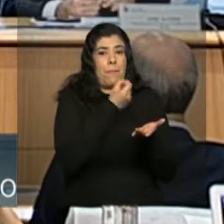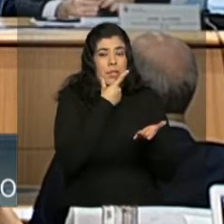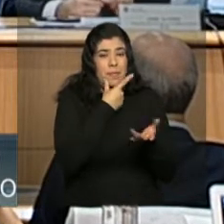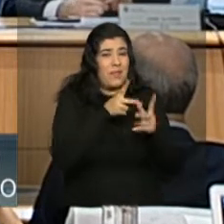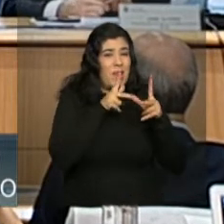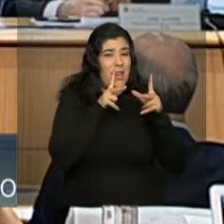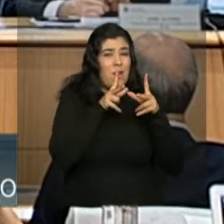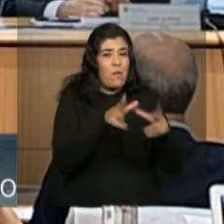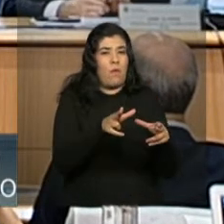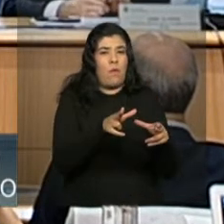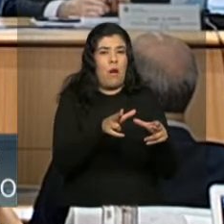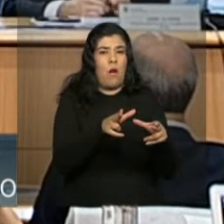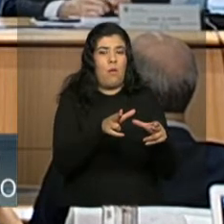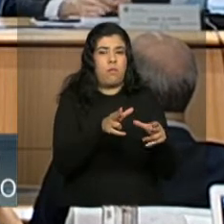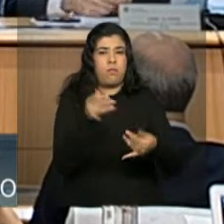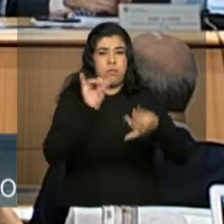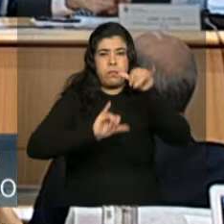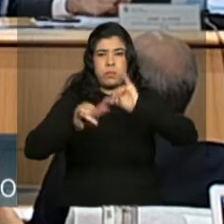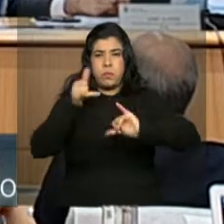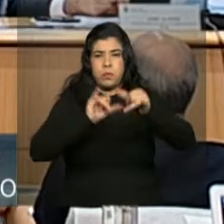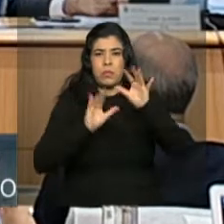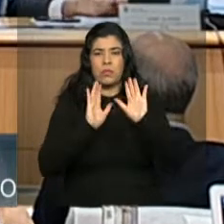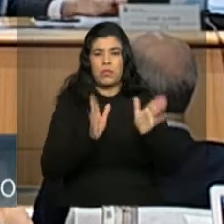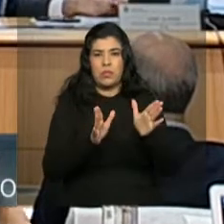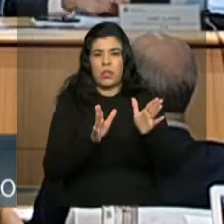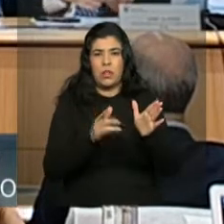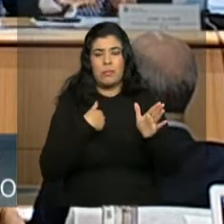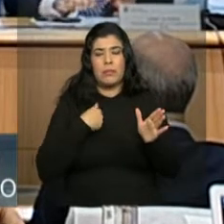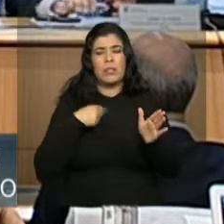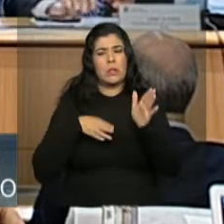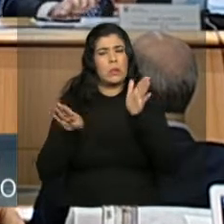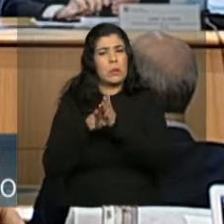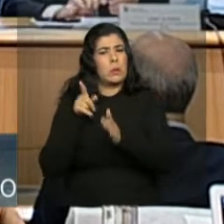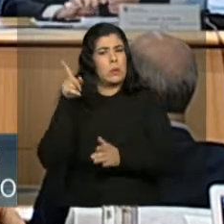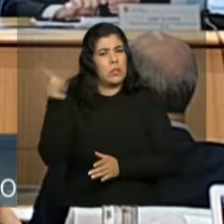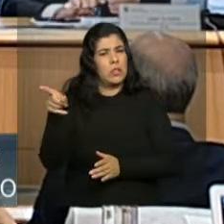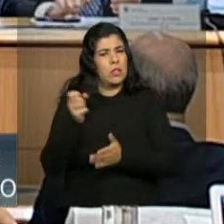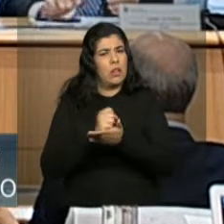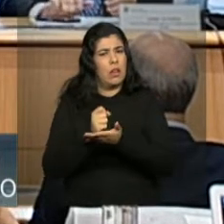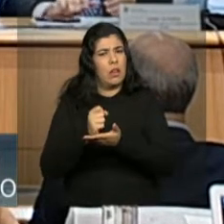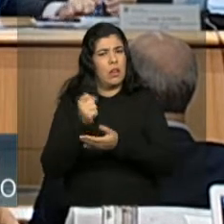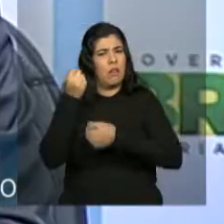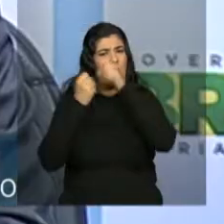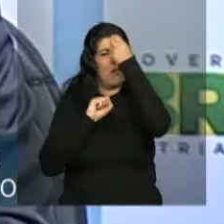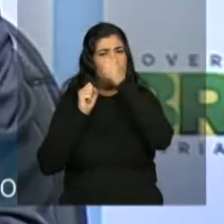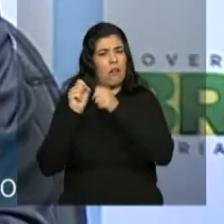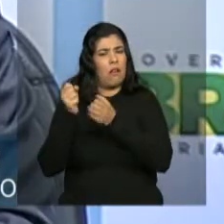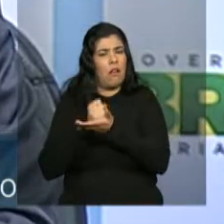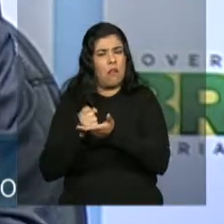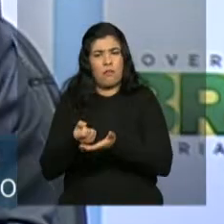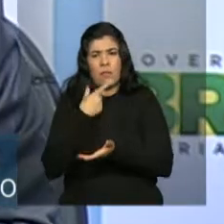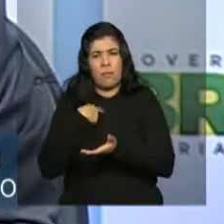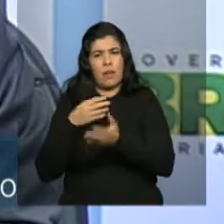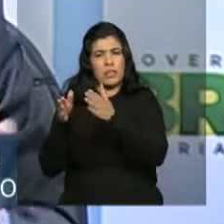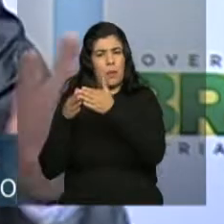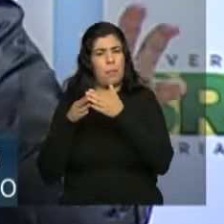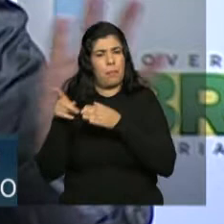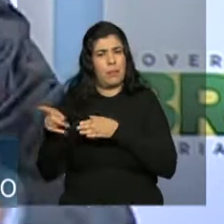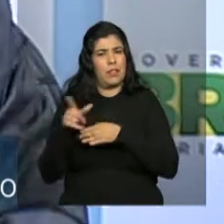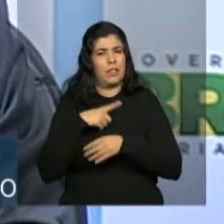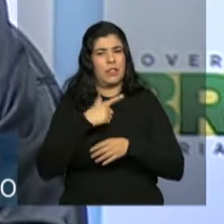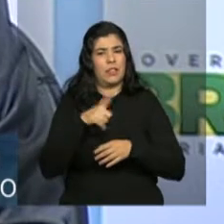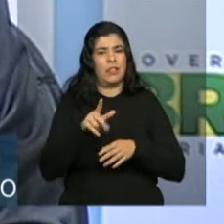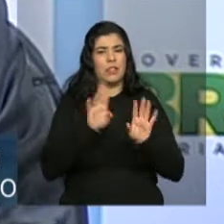apresentação como estratégia de mercado que são feitos pelas indústrias i não não não não não